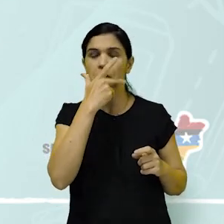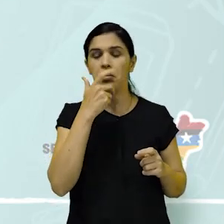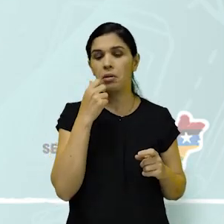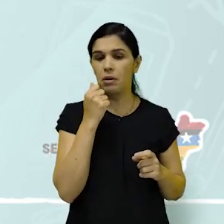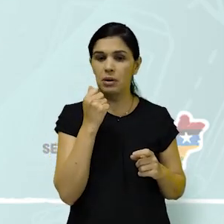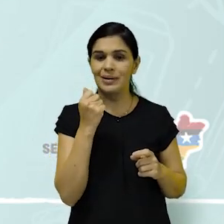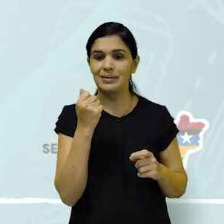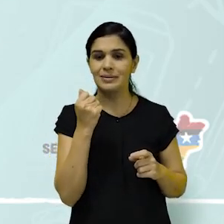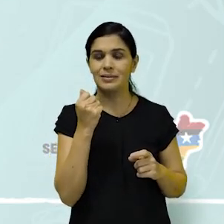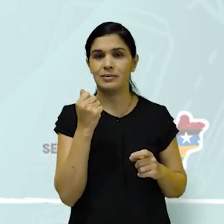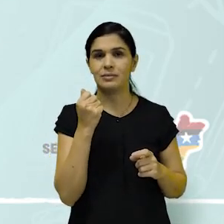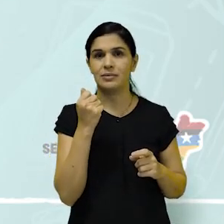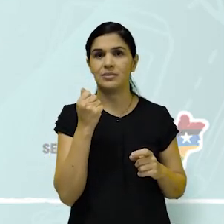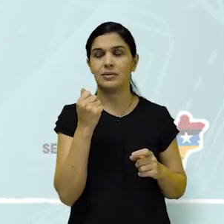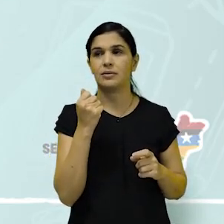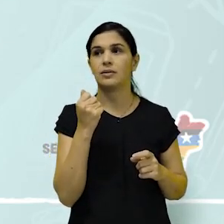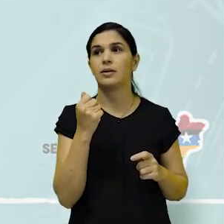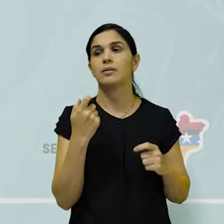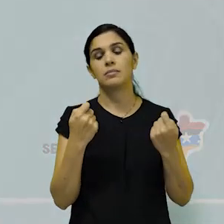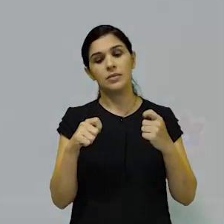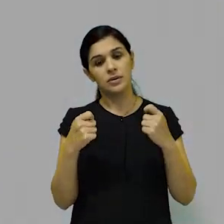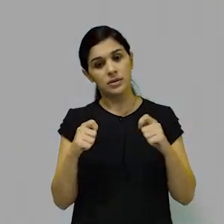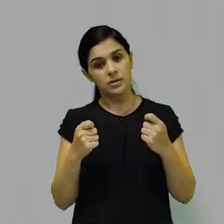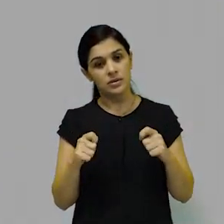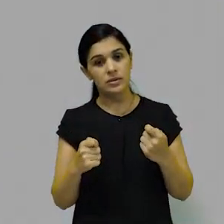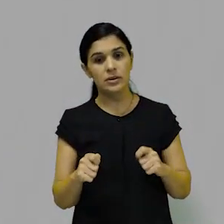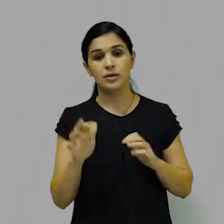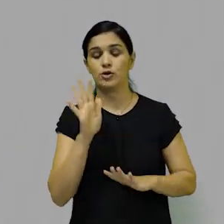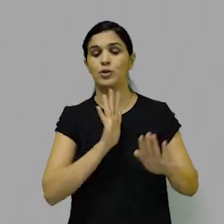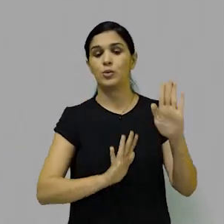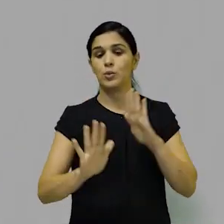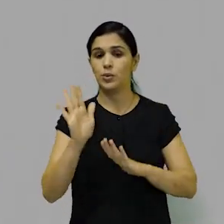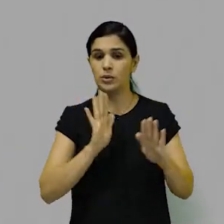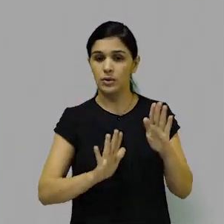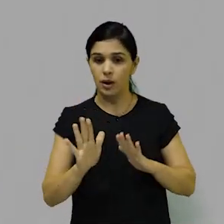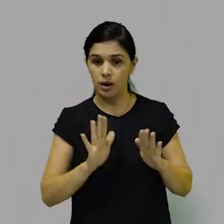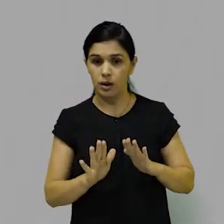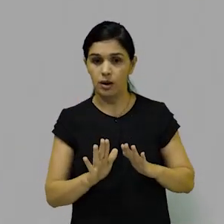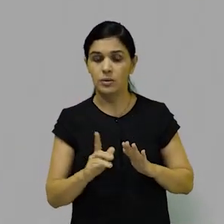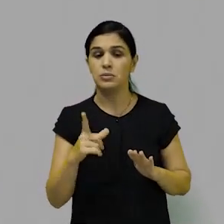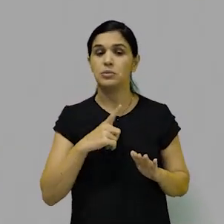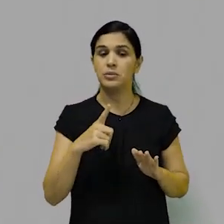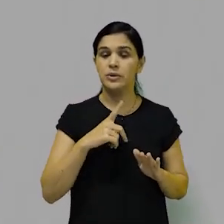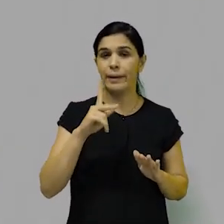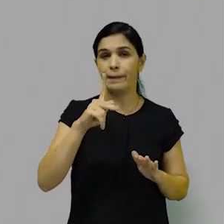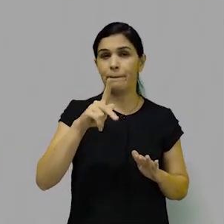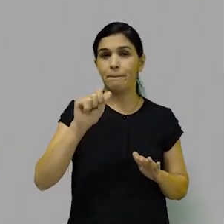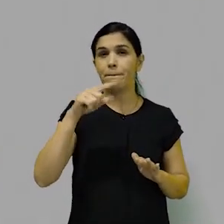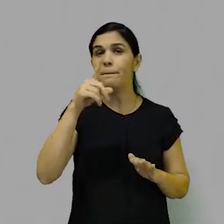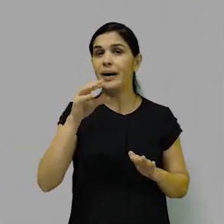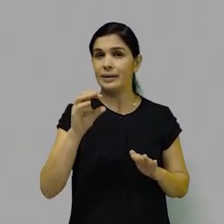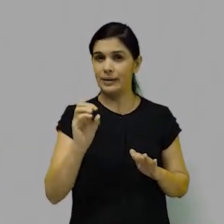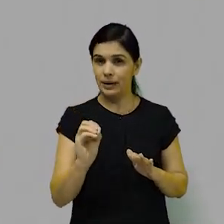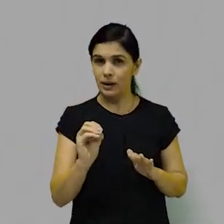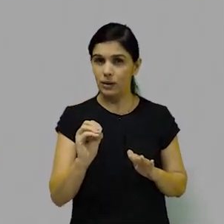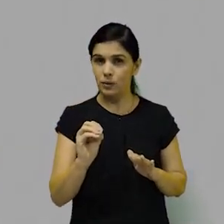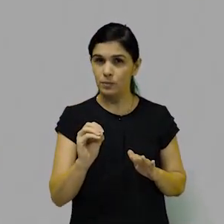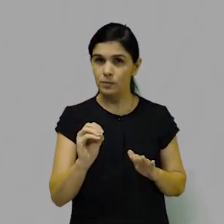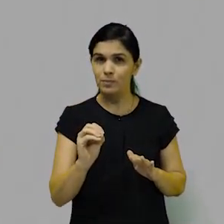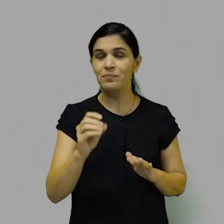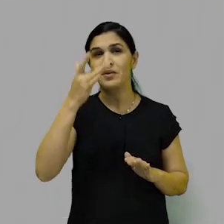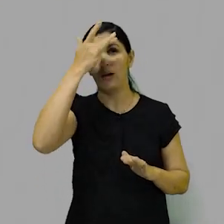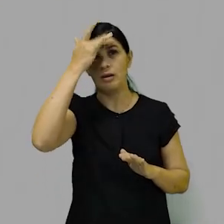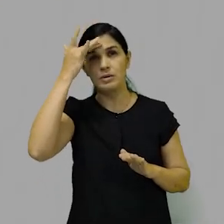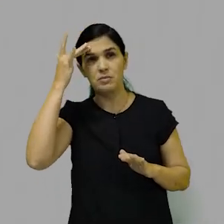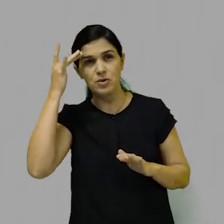pessoas. Percebam, falei para vocês de padrão, que é aquilo que é consensual, que a grande maioria acha que é o adequado, que é o que é para